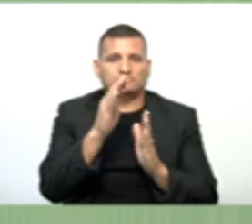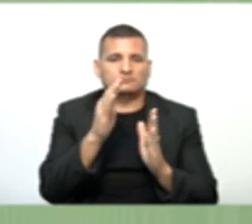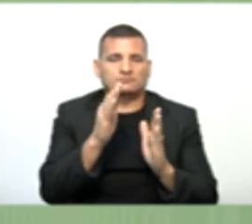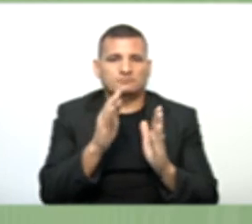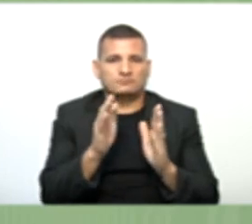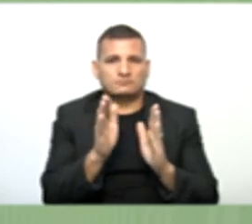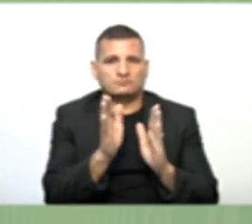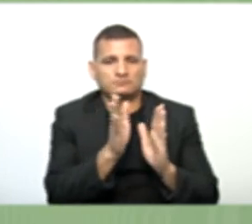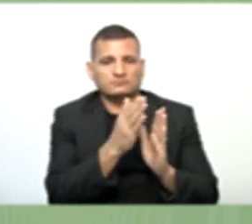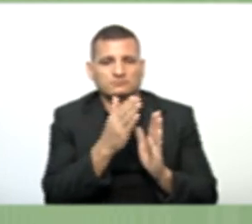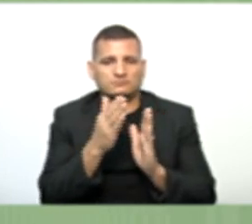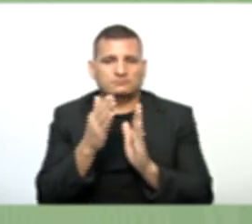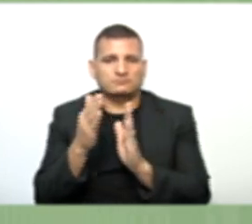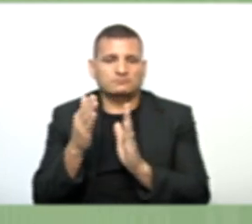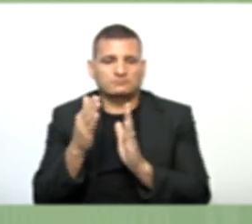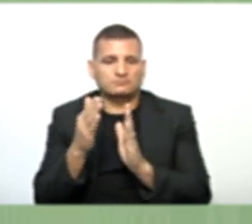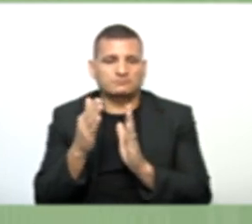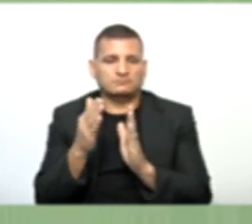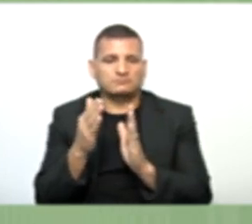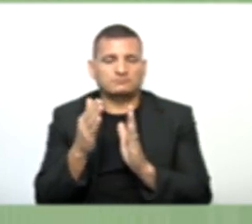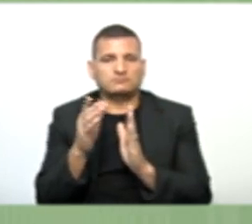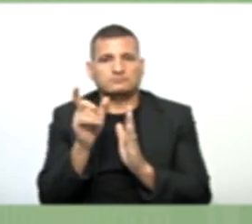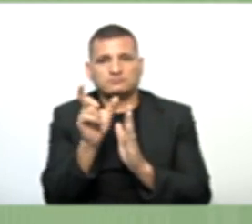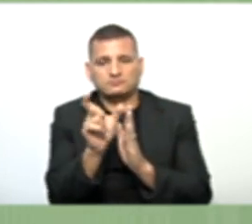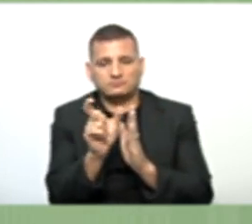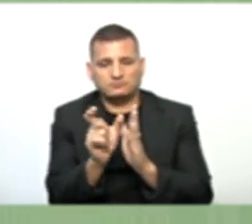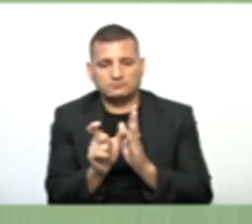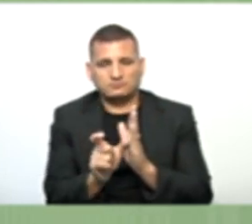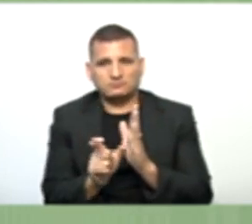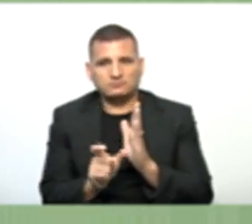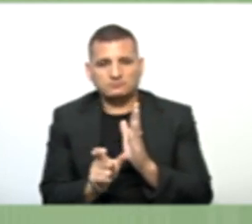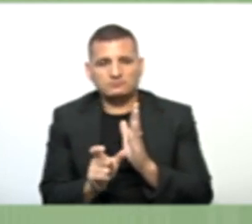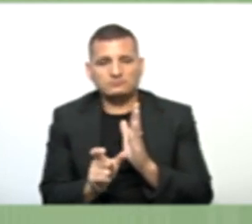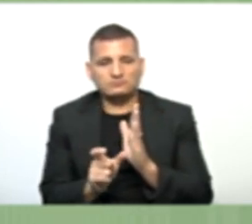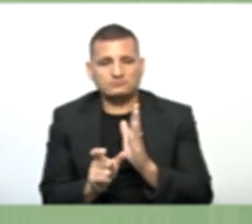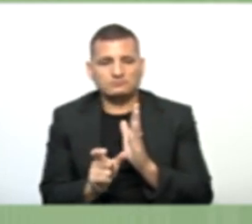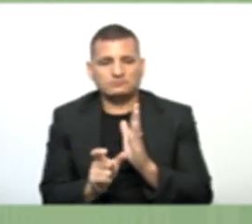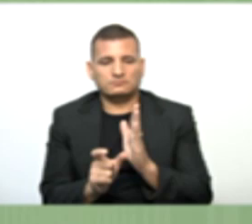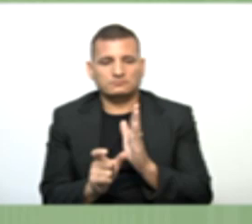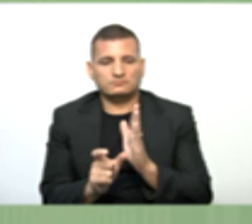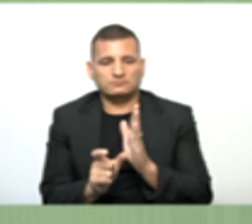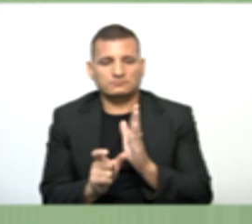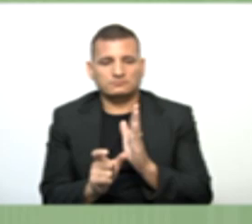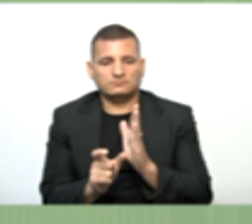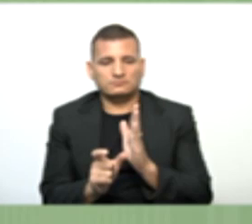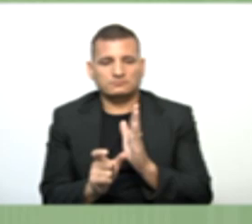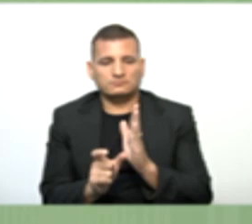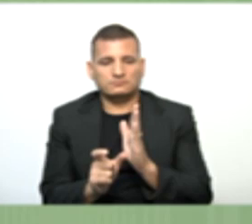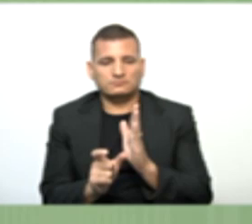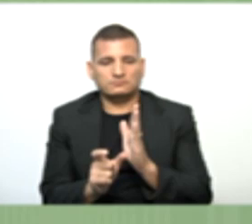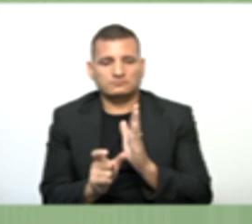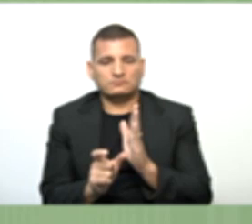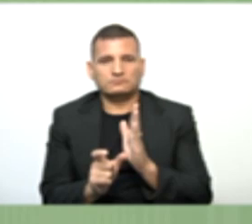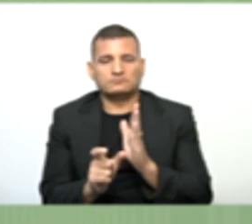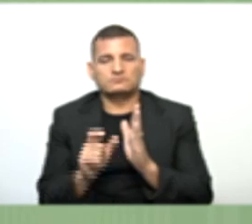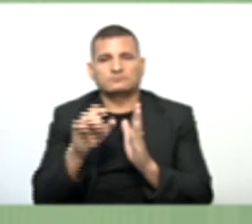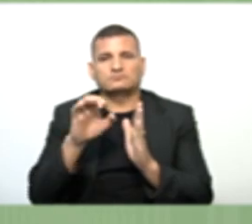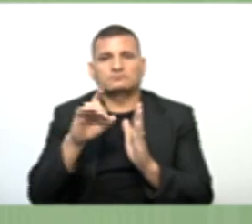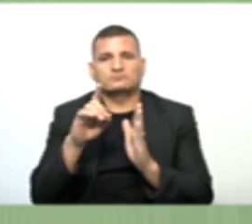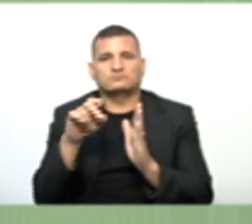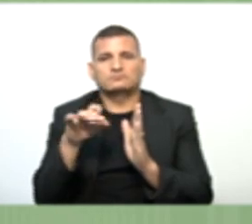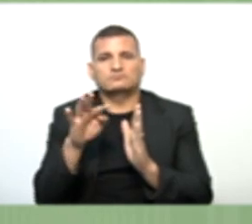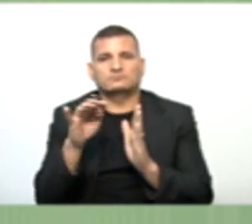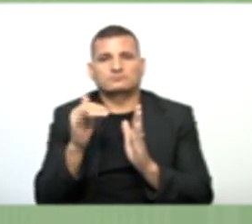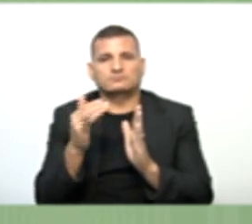dois pontos, quando eu colocar o comando aqui um embaixo do outro, eu tenho que obedecer essa mesma linha de início aqui, essa mesma indentação que a gente chama,